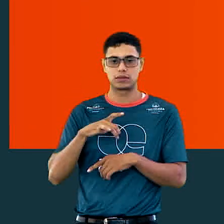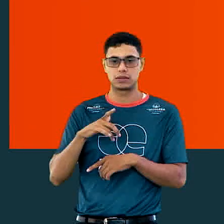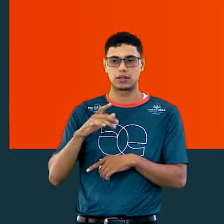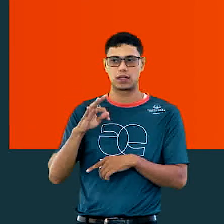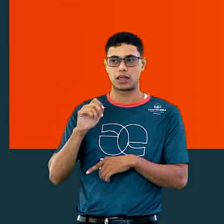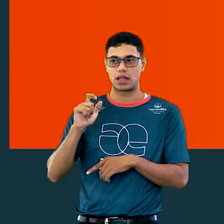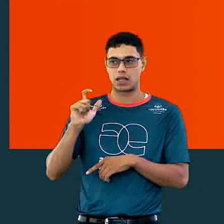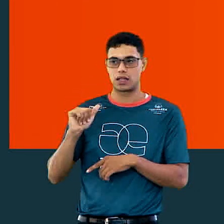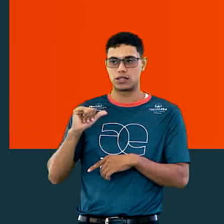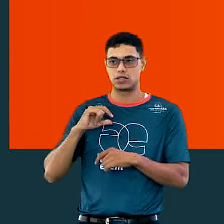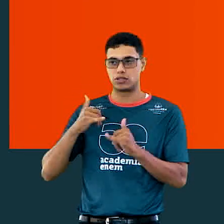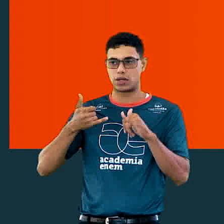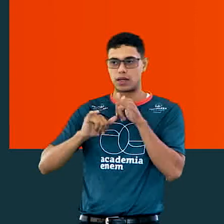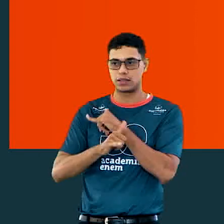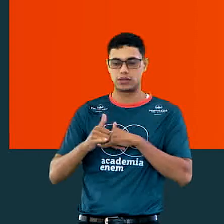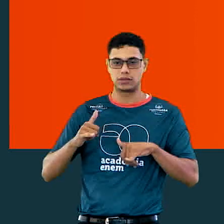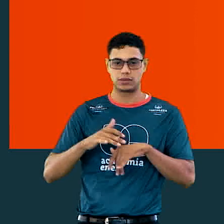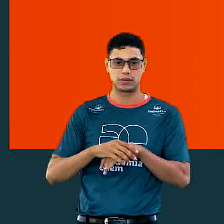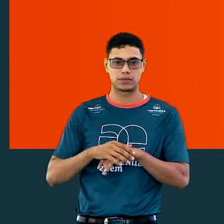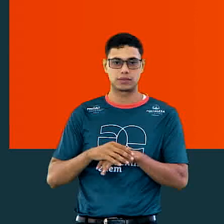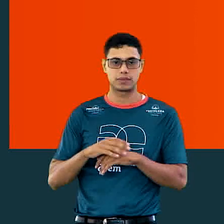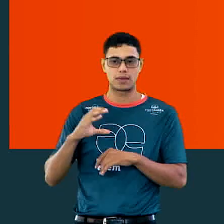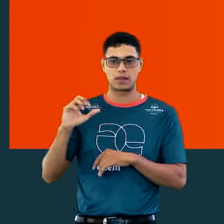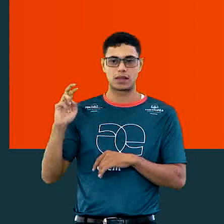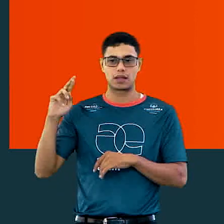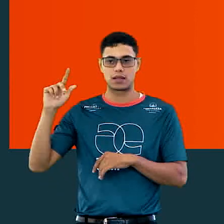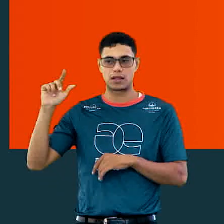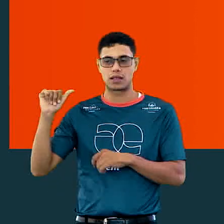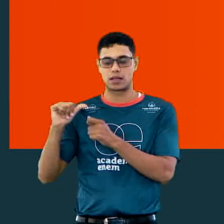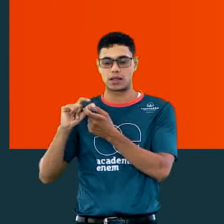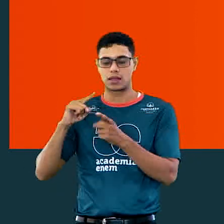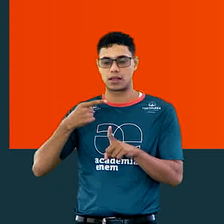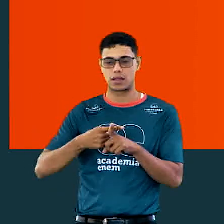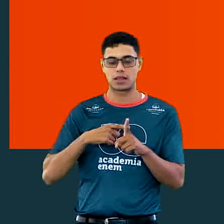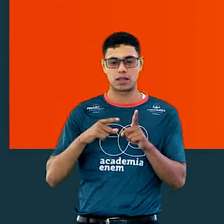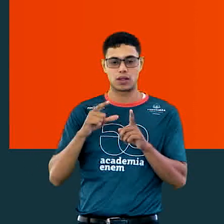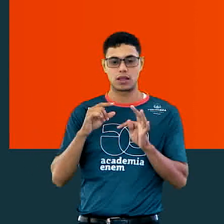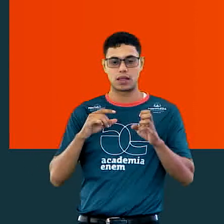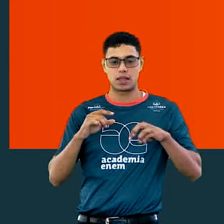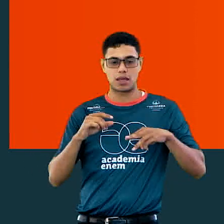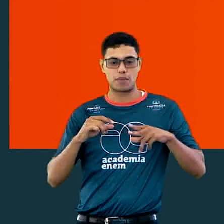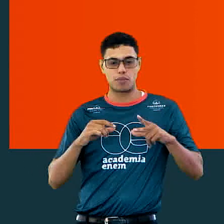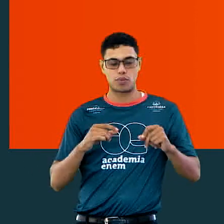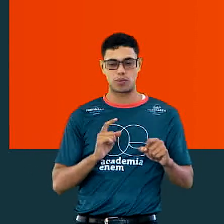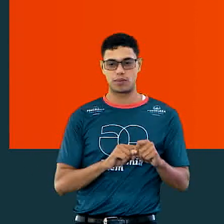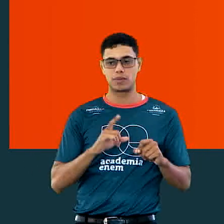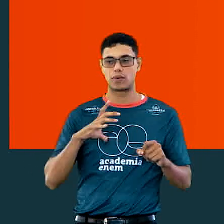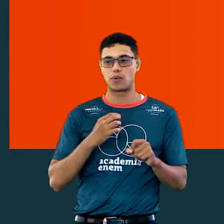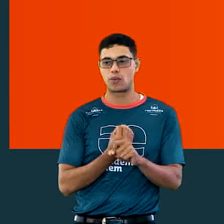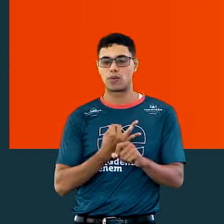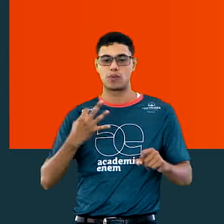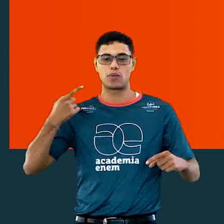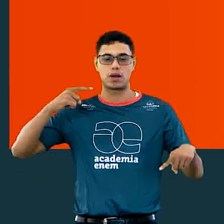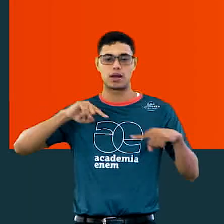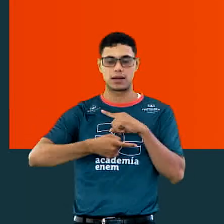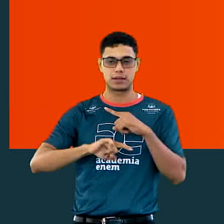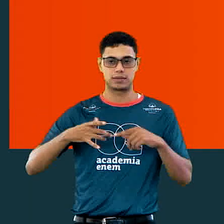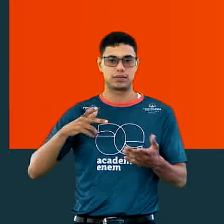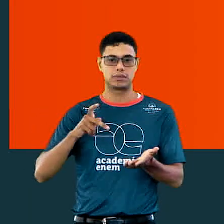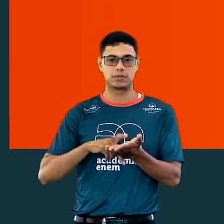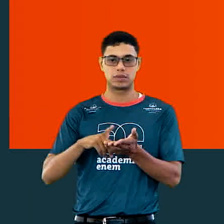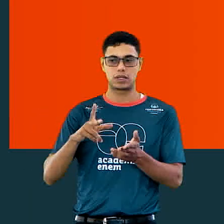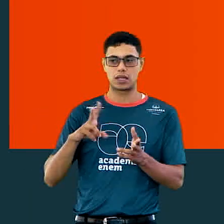taxa de carga. Vamos lá. Carga sobre o tempo. É quanto de carga flui por tempo. É o